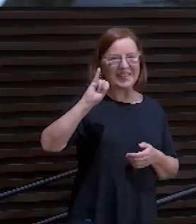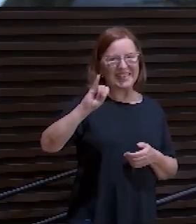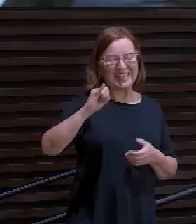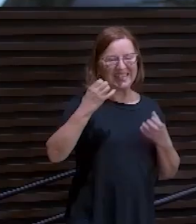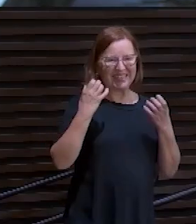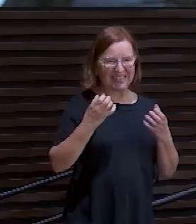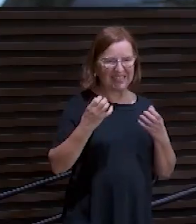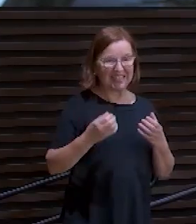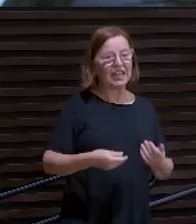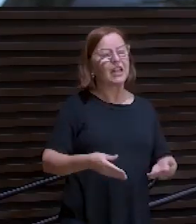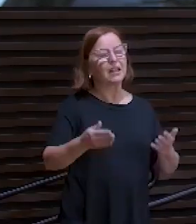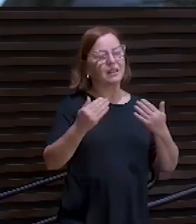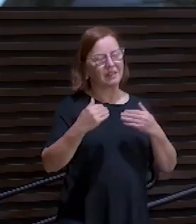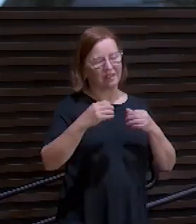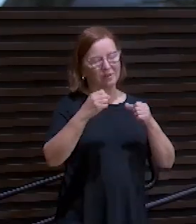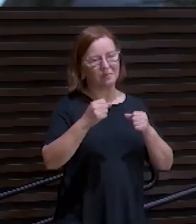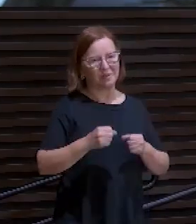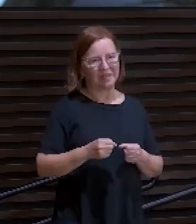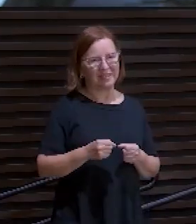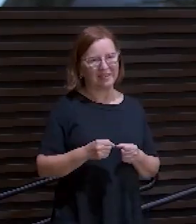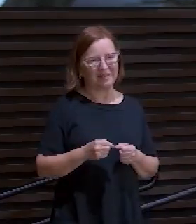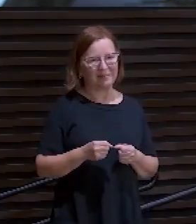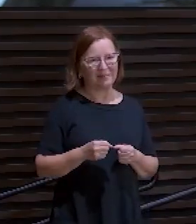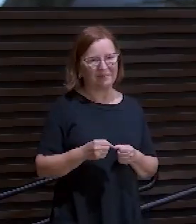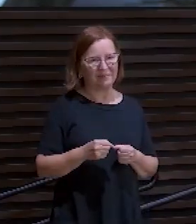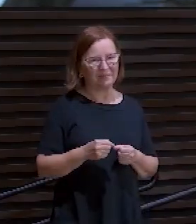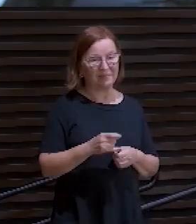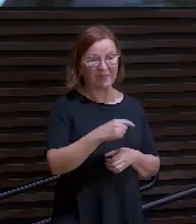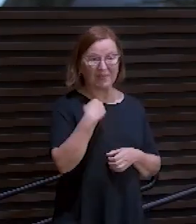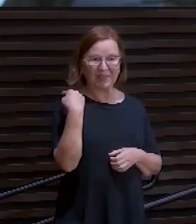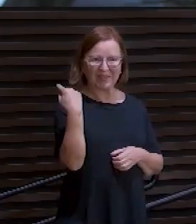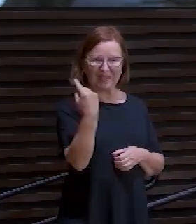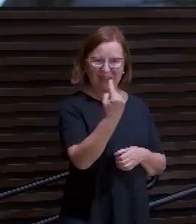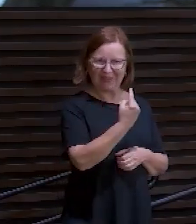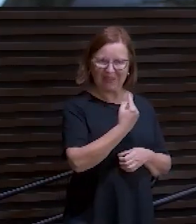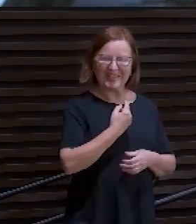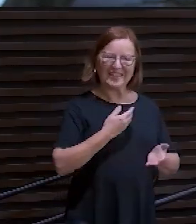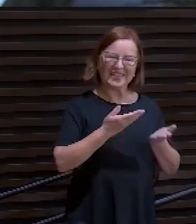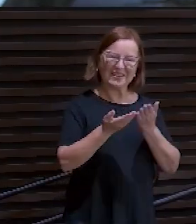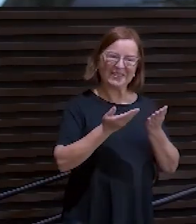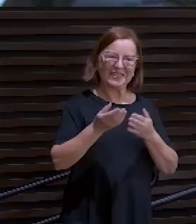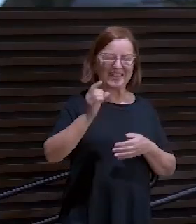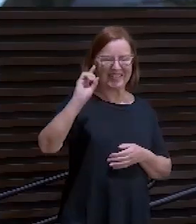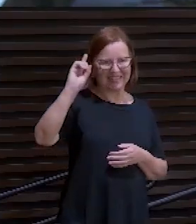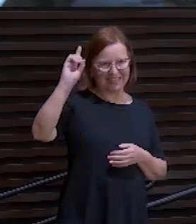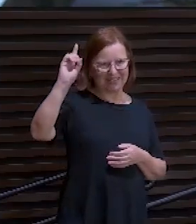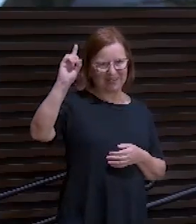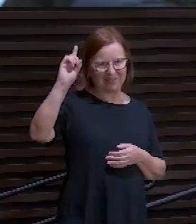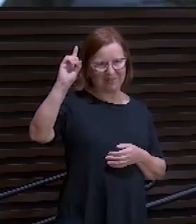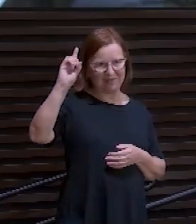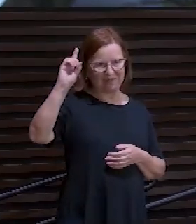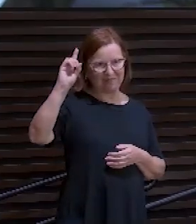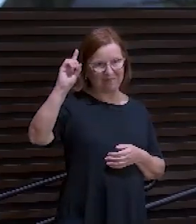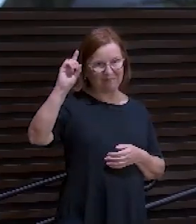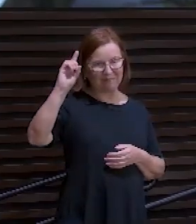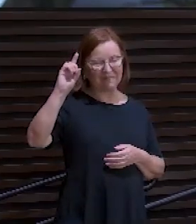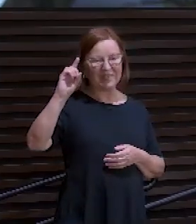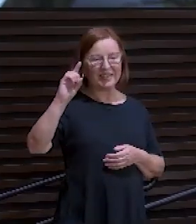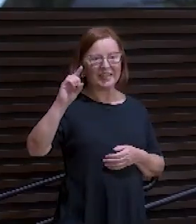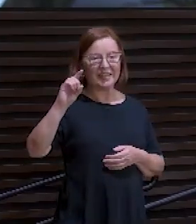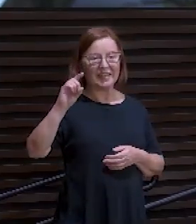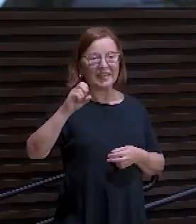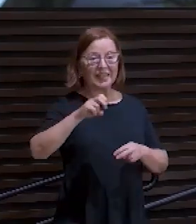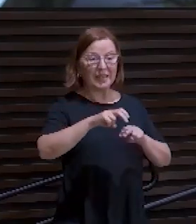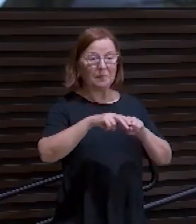poder. Nós servimos a Deus. E segundo o seu poder que opera em